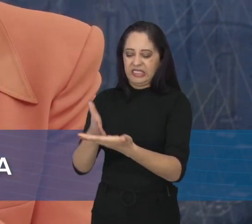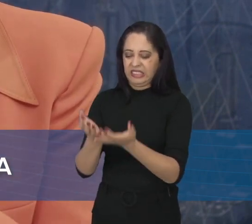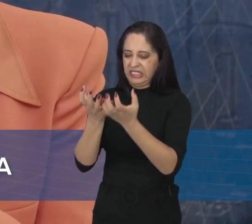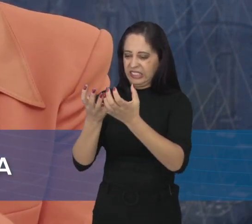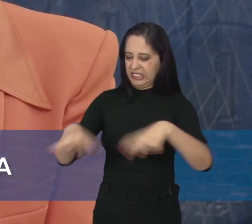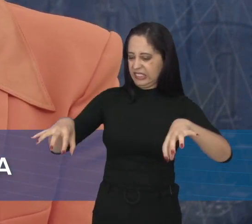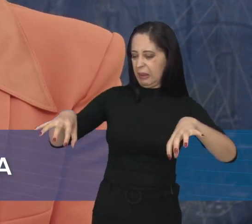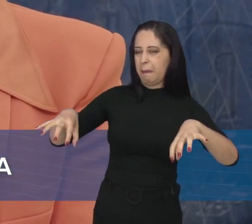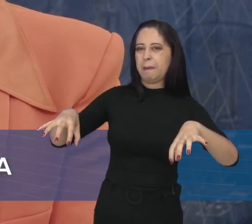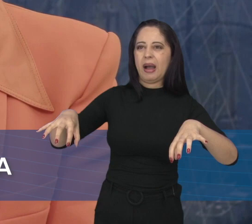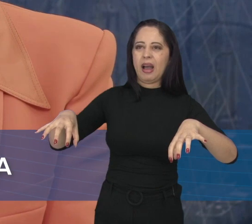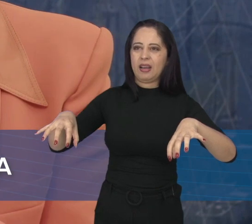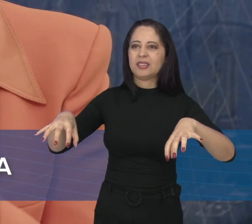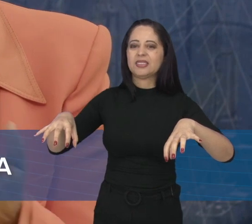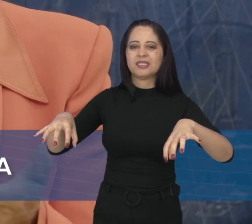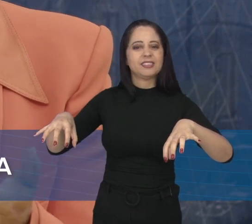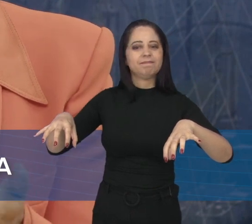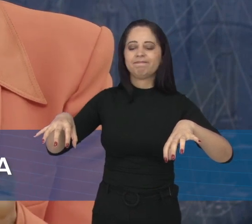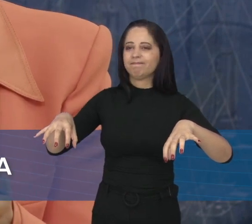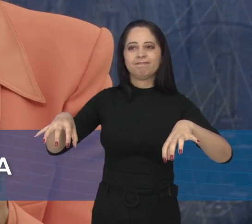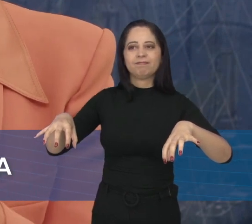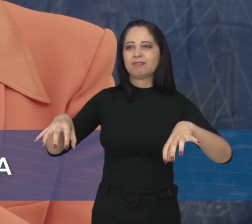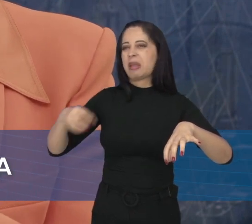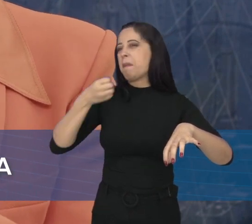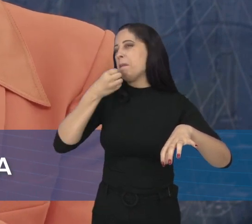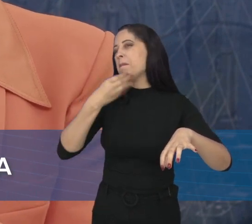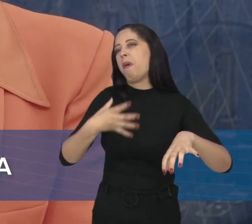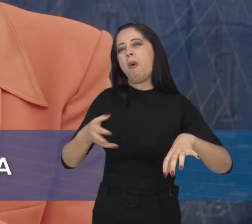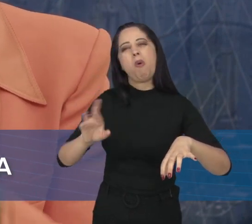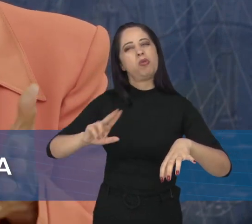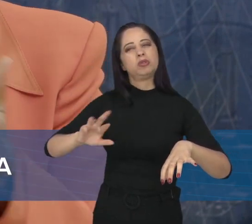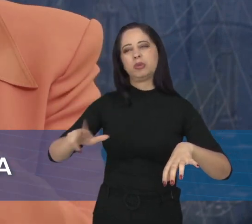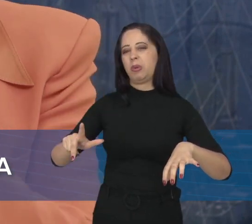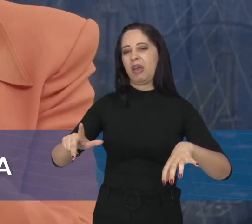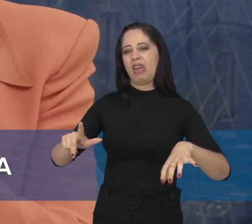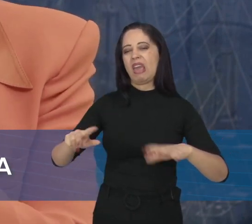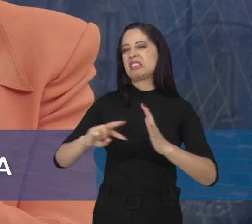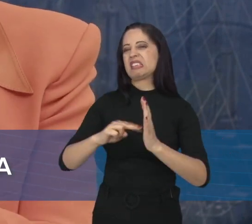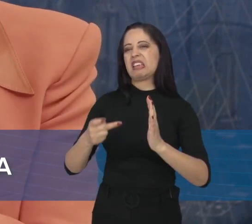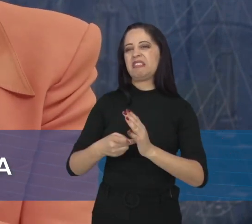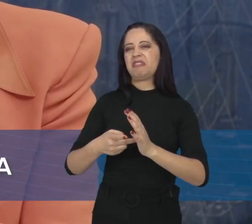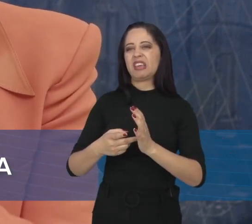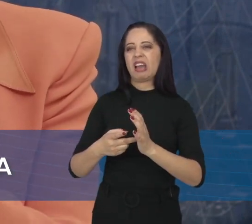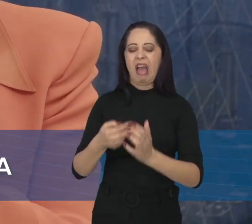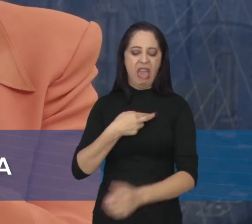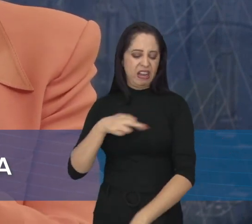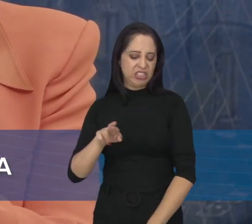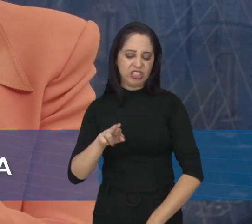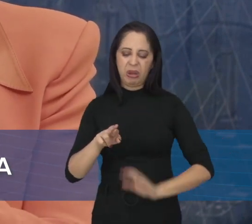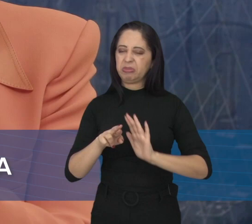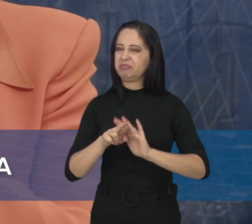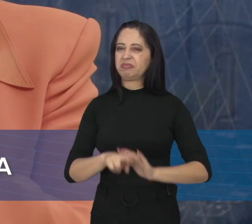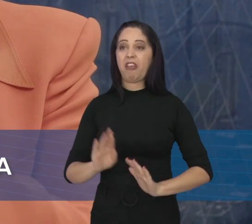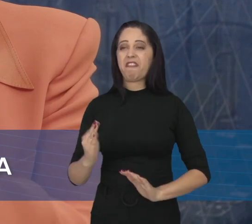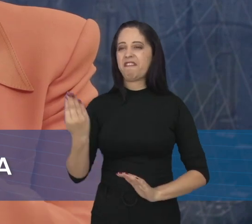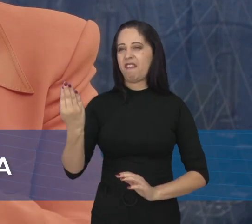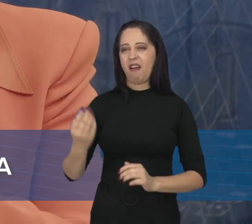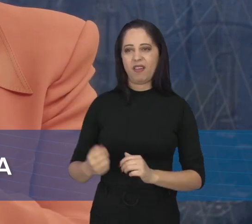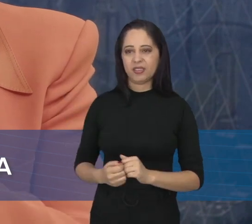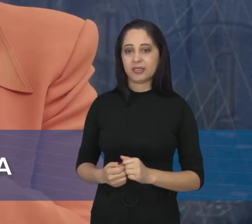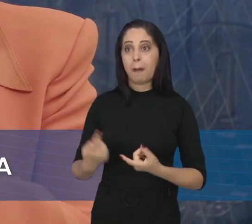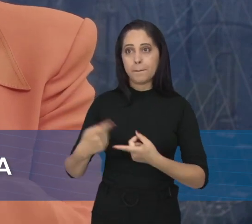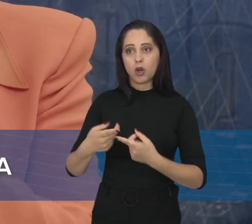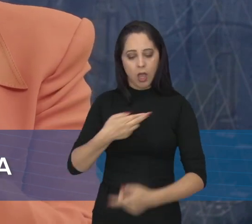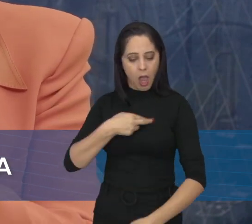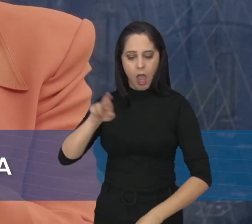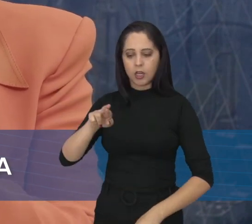dessa integração humana, não se considera como religião, porque a função é conectar, ligar,